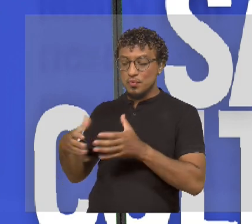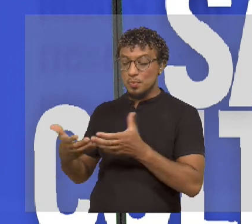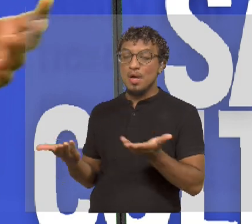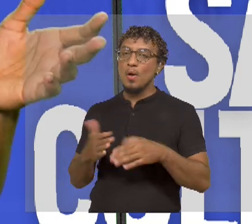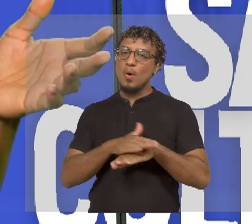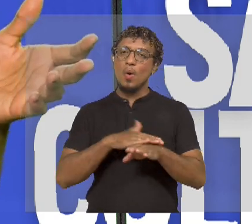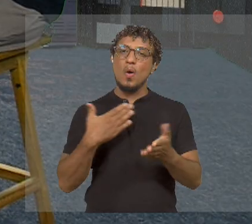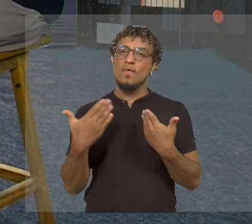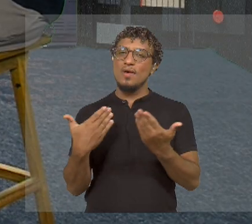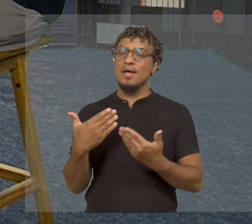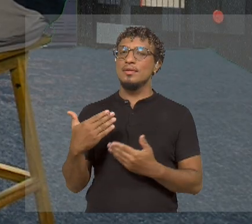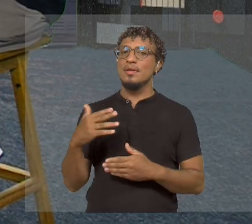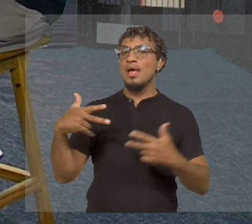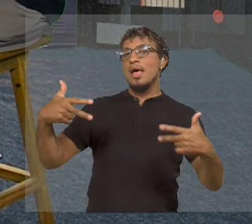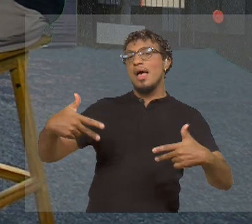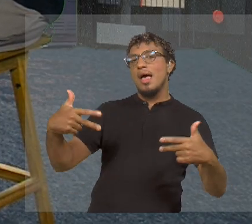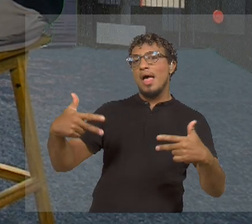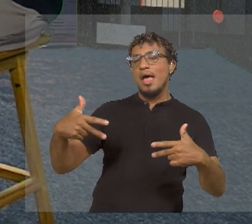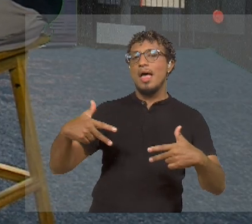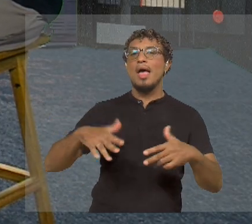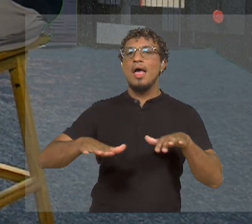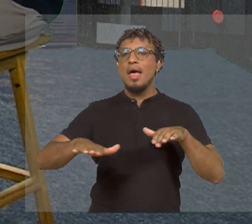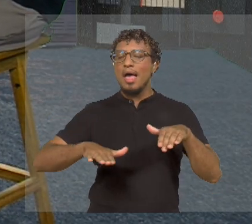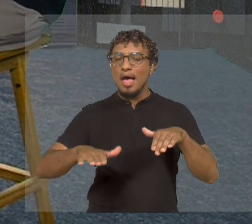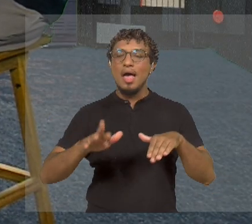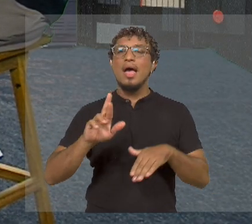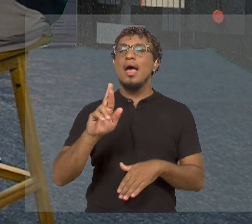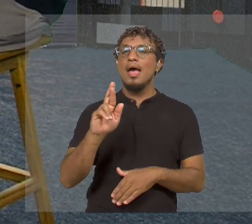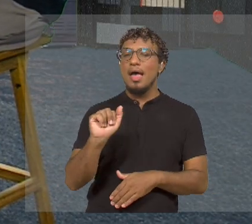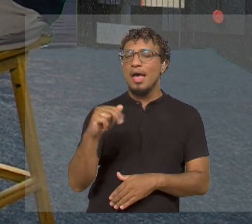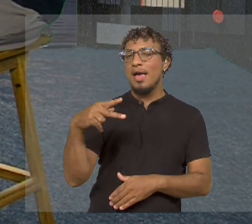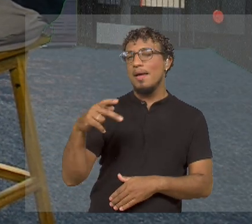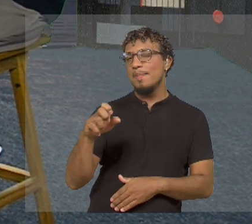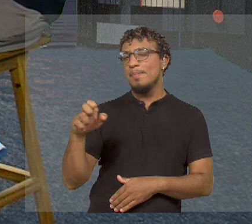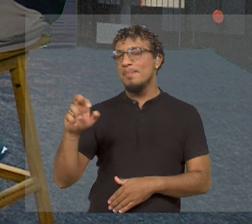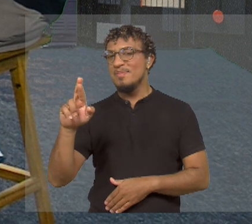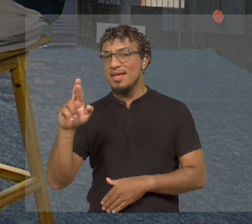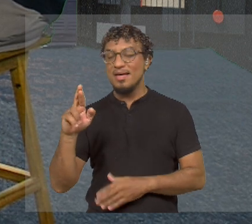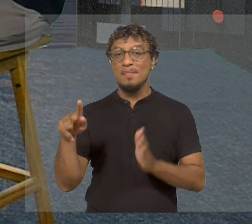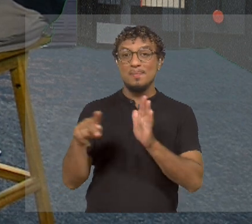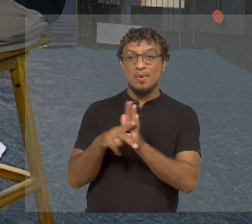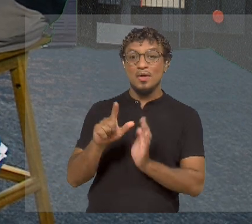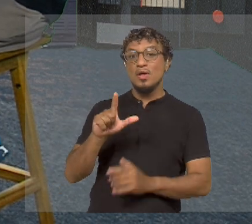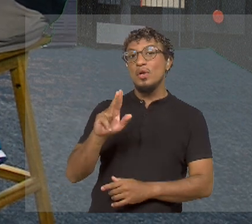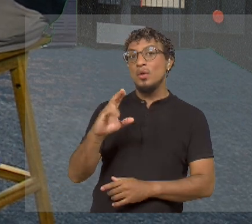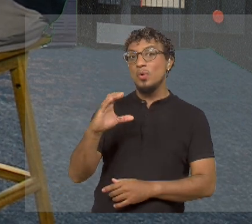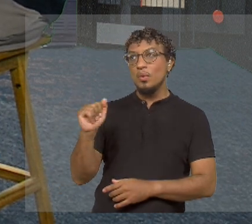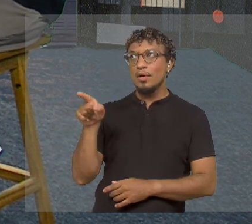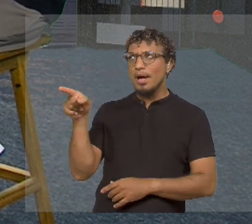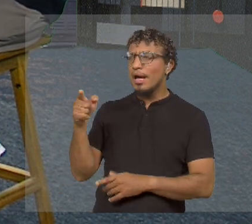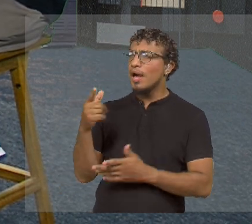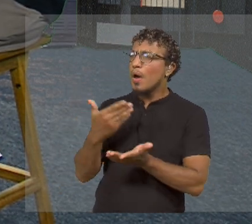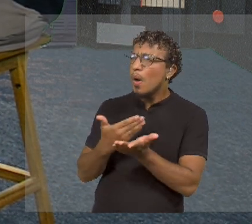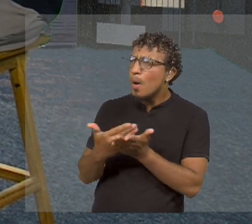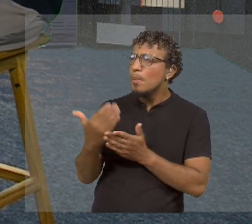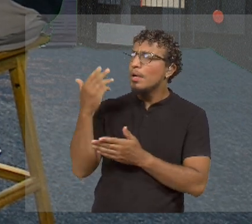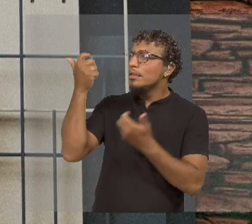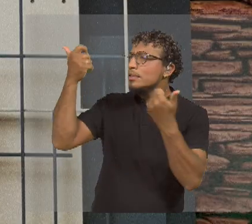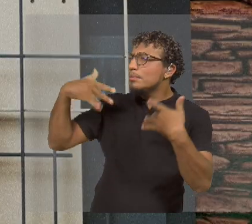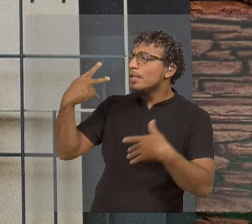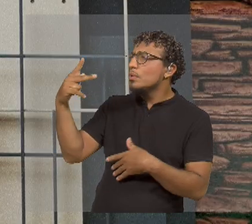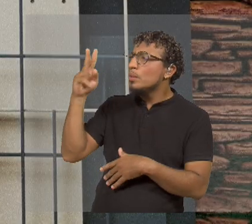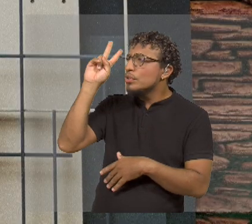Luca Truta. Oi, Luca. Prazer recebê-lo. Pra gente começar, eu queria que você me falasse um pouquinho da sua trajetória enquanto artista, enquanto